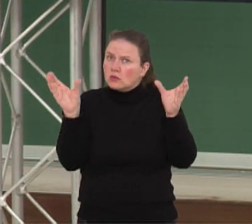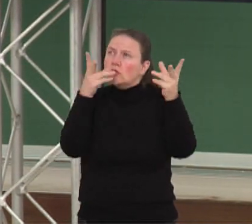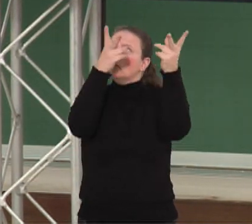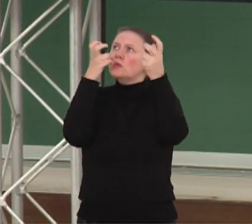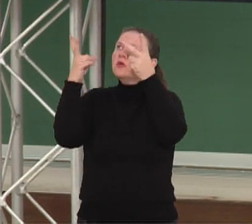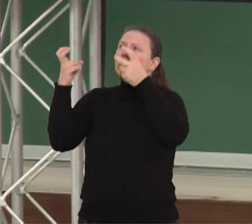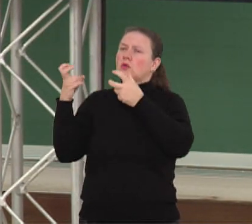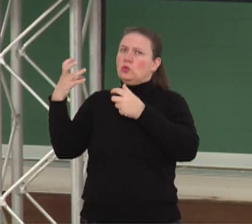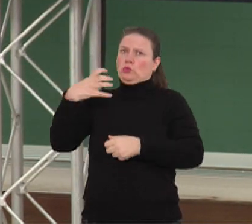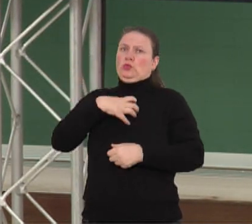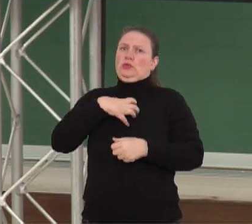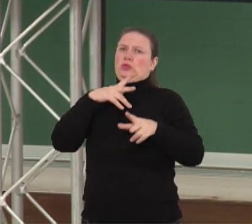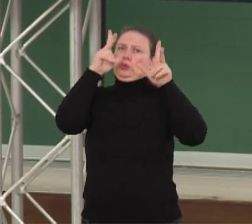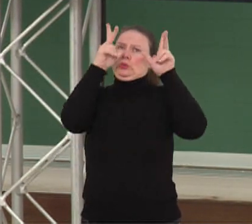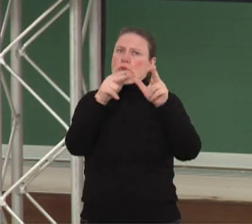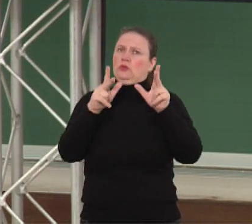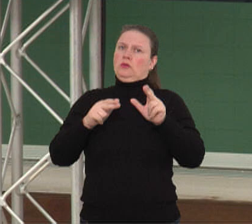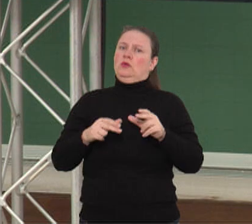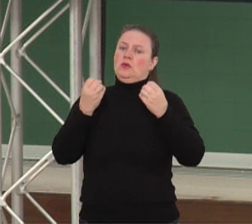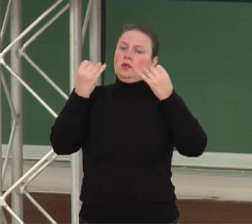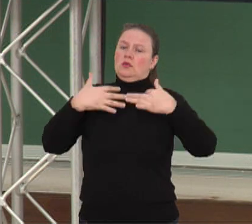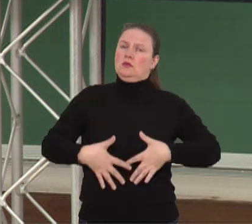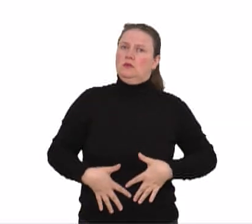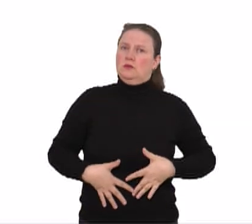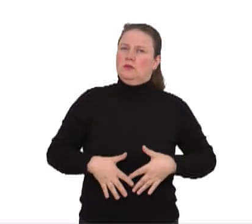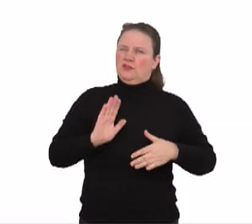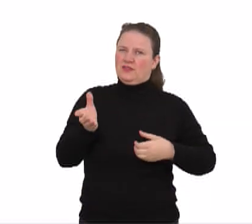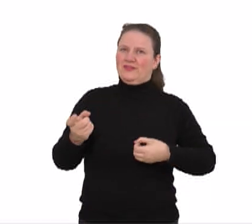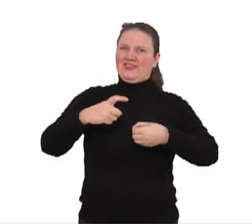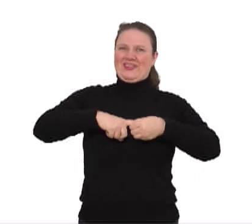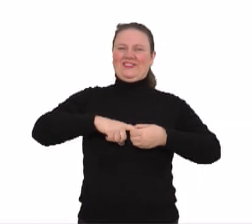as mesmas formas? Explique.